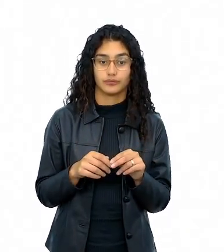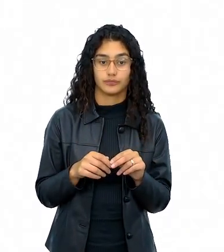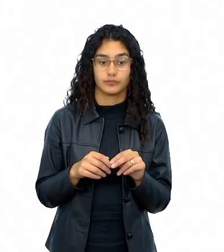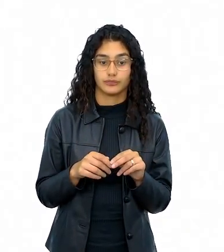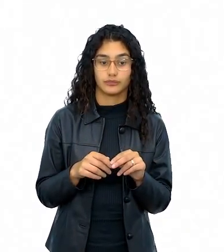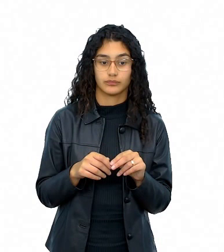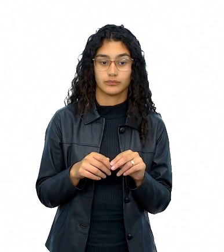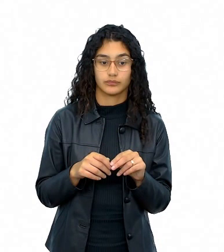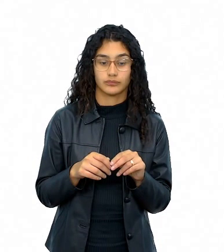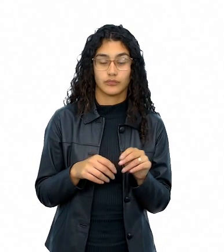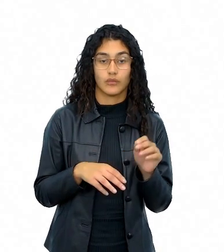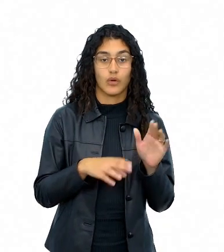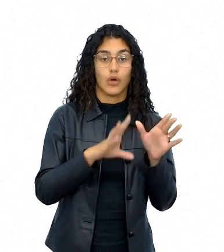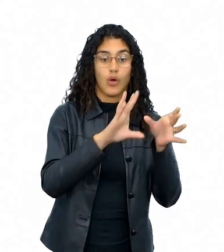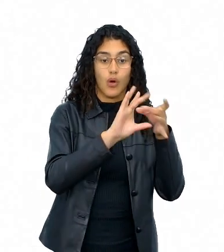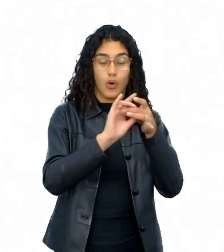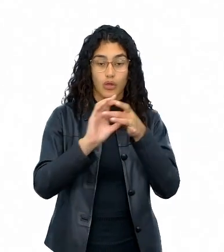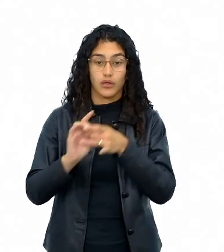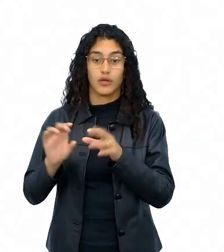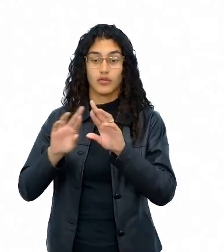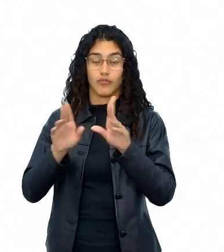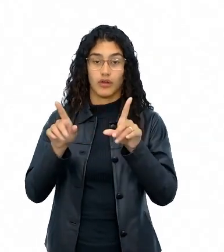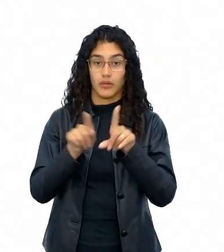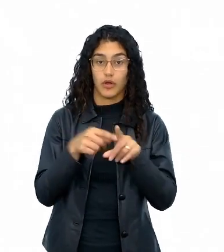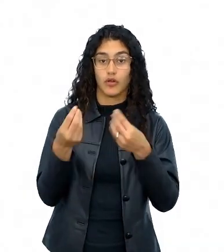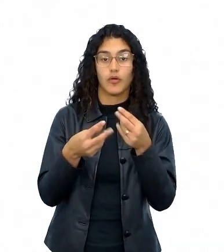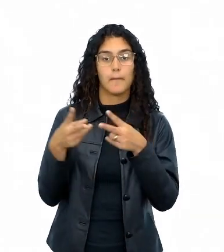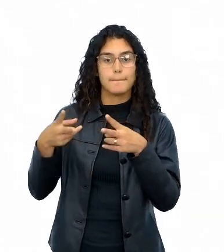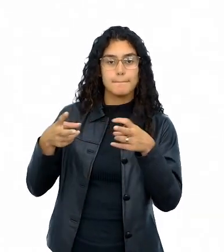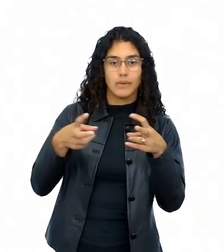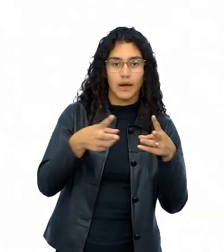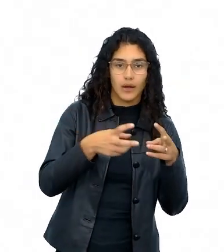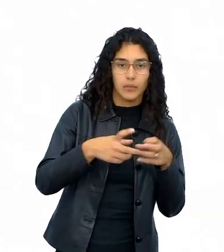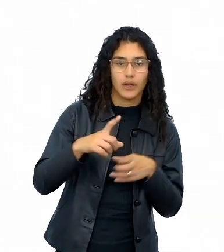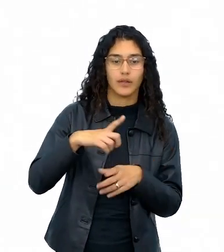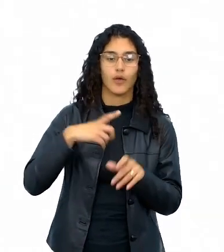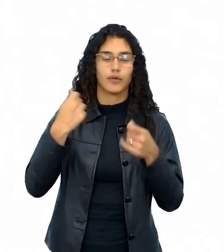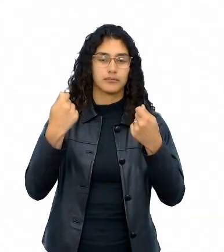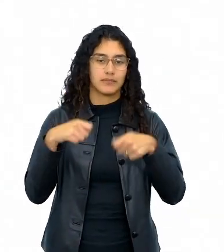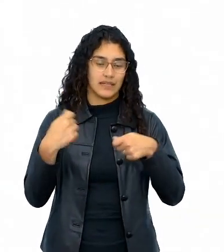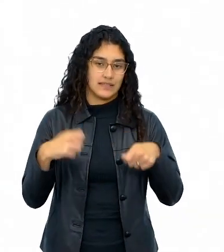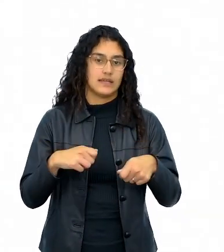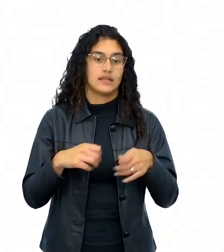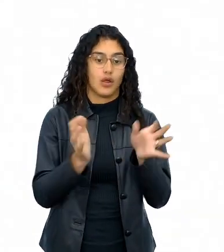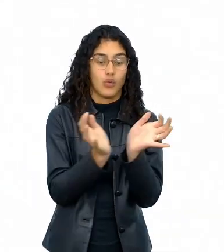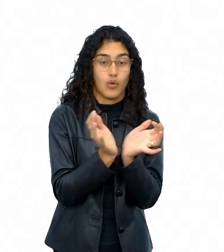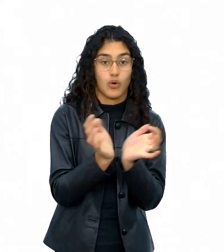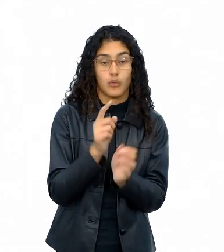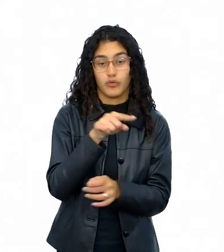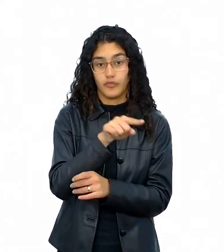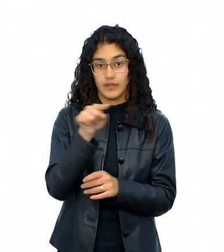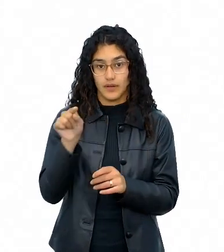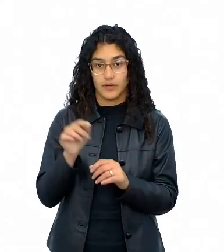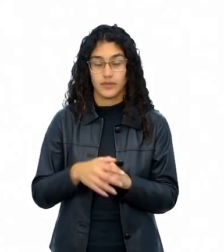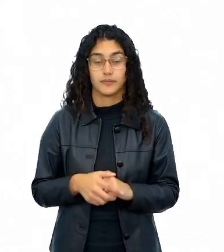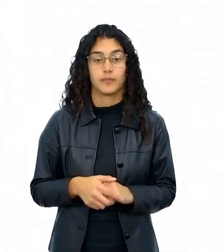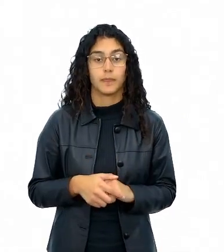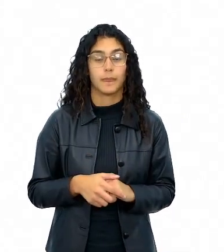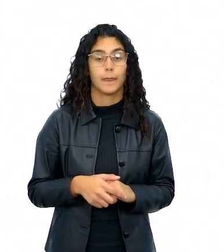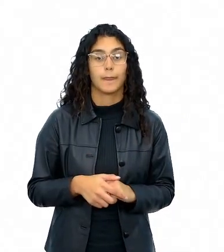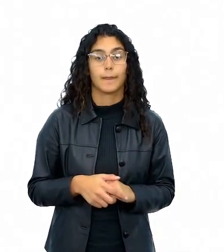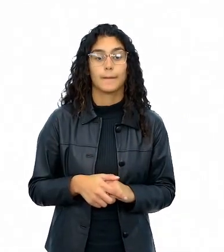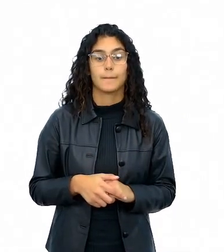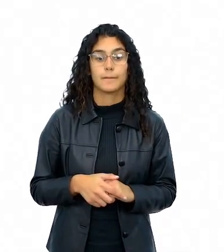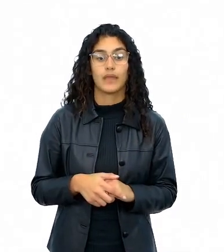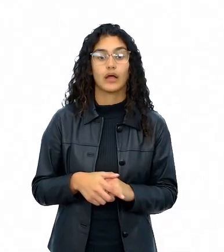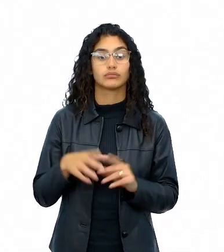num outro contexto ali, conforme vocês vão percebendo a necessidade da turma de vocês. Então,